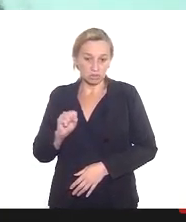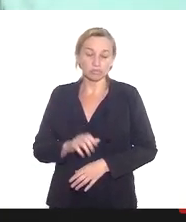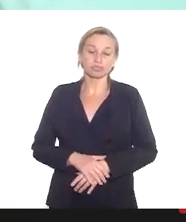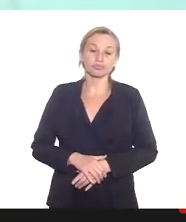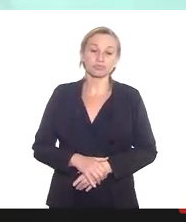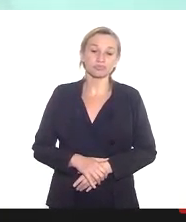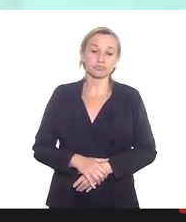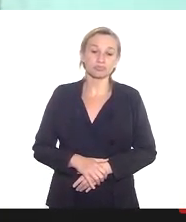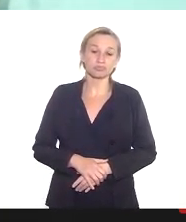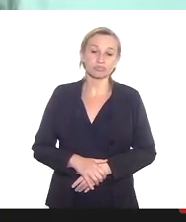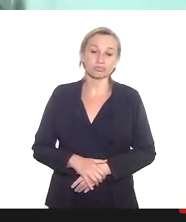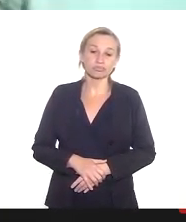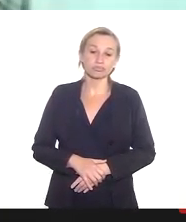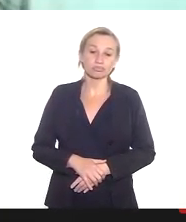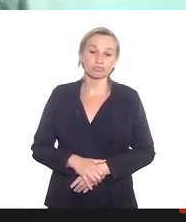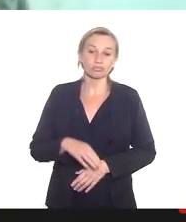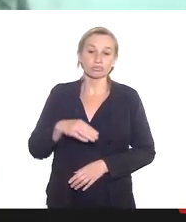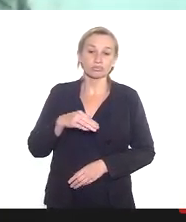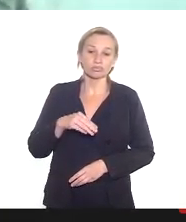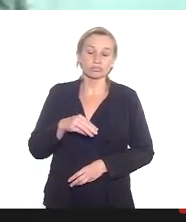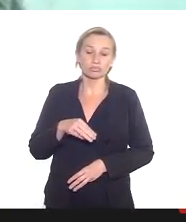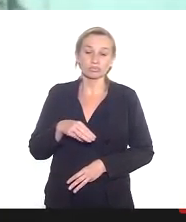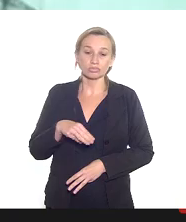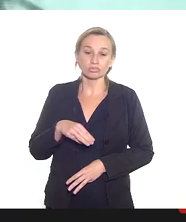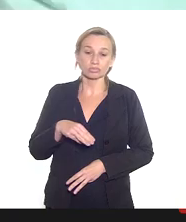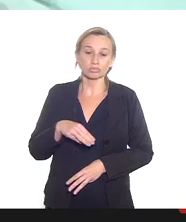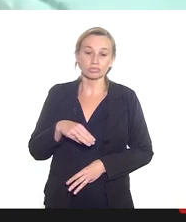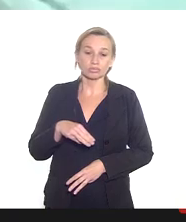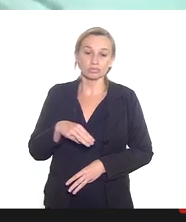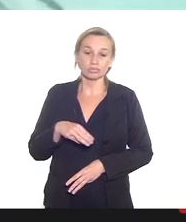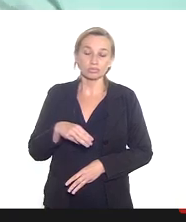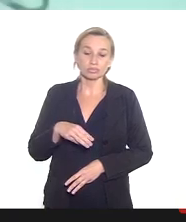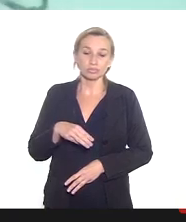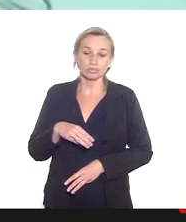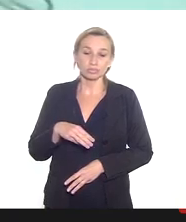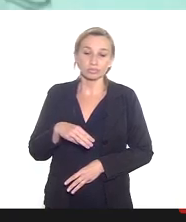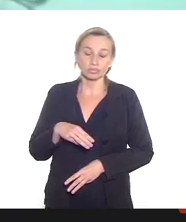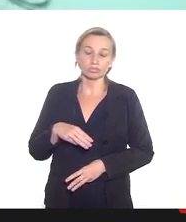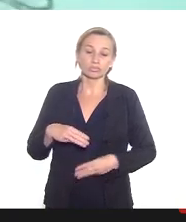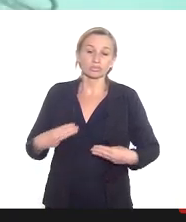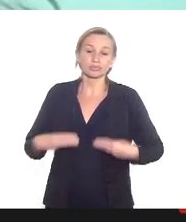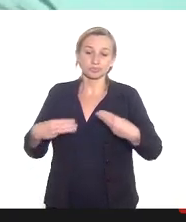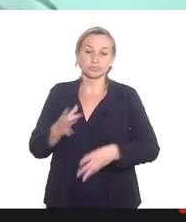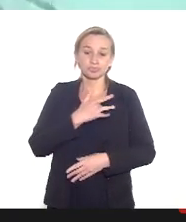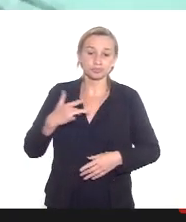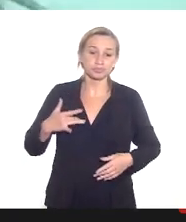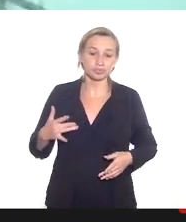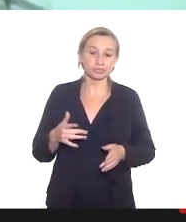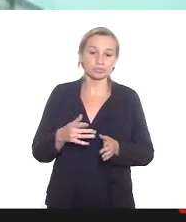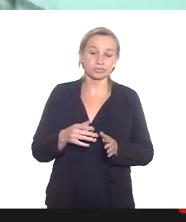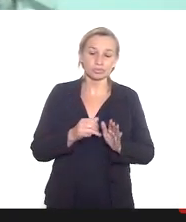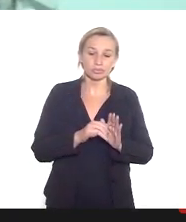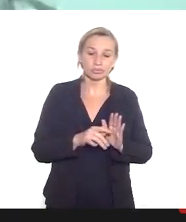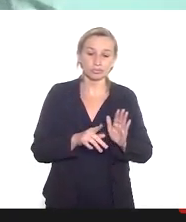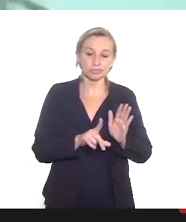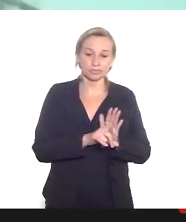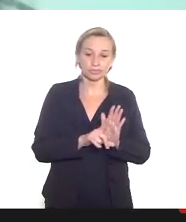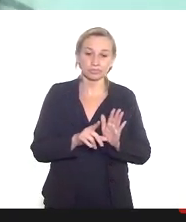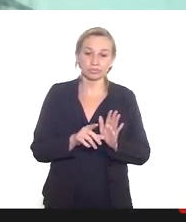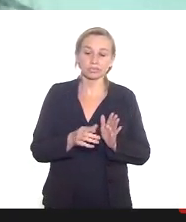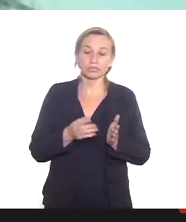a uma Estado da Saúde né emitiu nota técnica favorável embora ausência de estudos